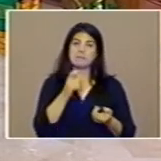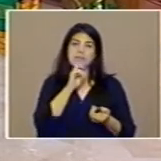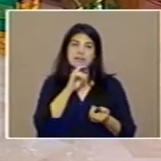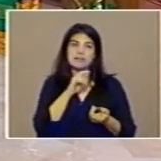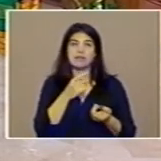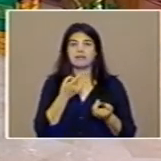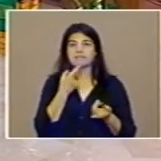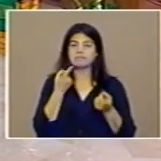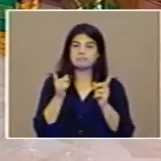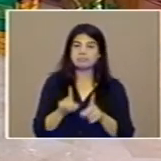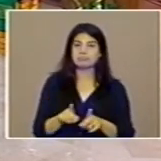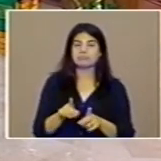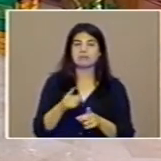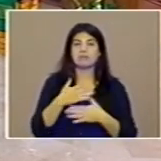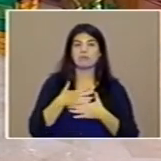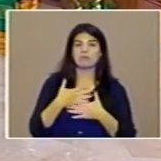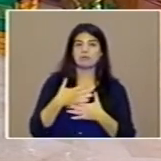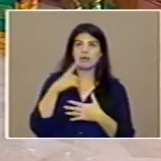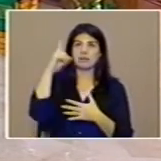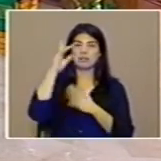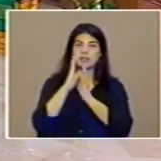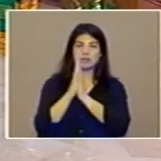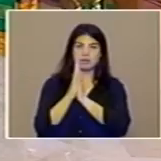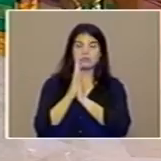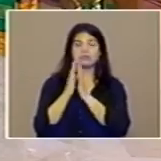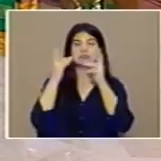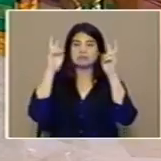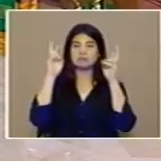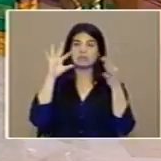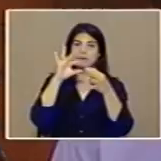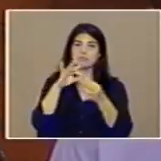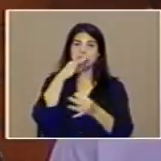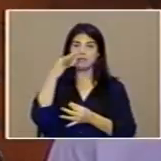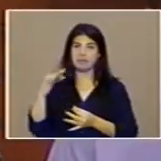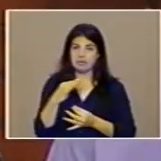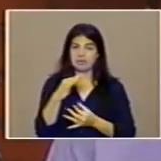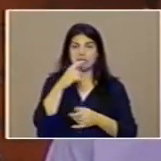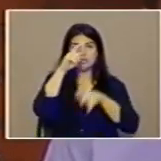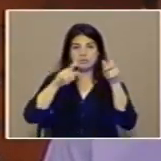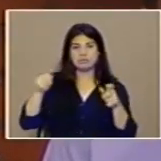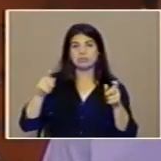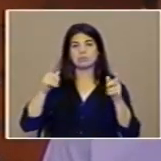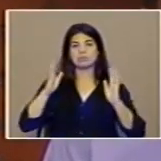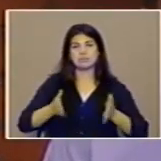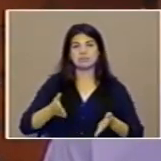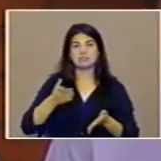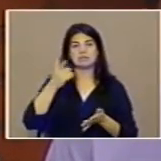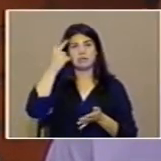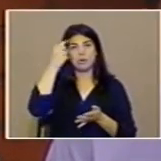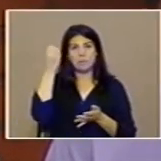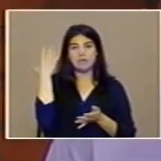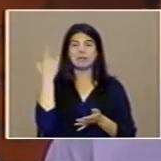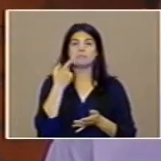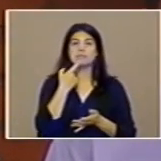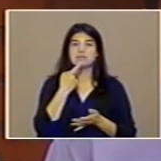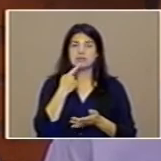origem à vontade de Deus sobre a família toda a humanidade compreenda a importância o valor da família